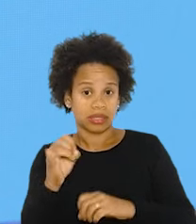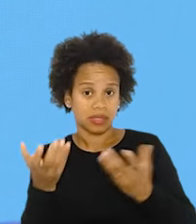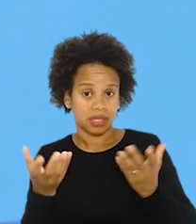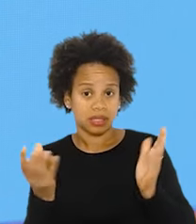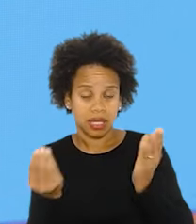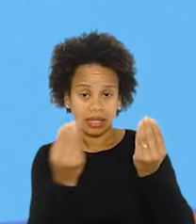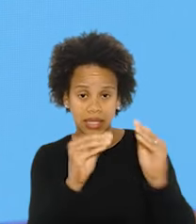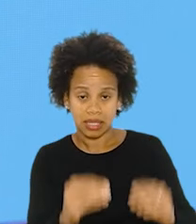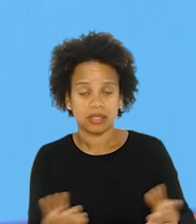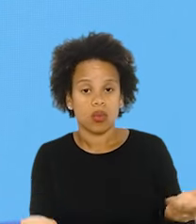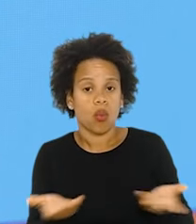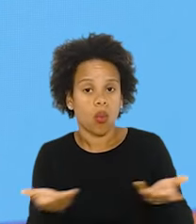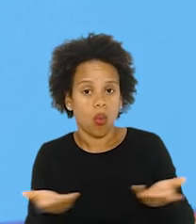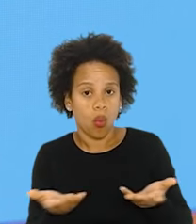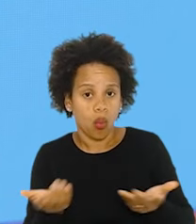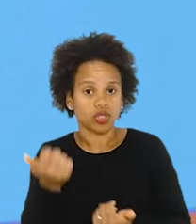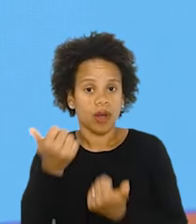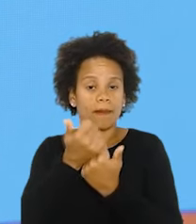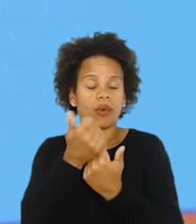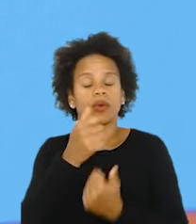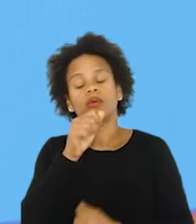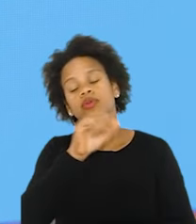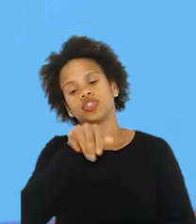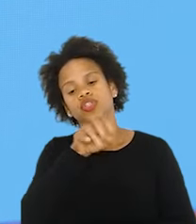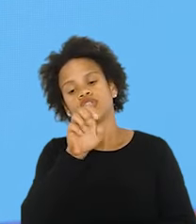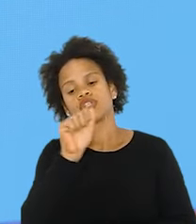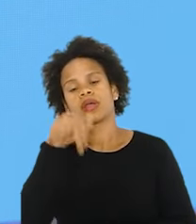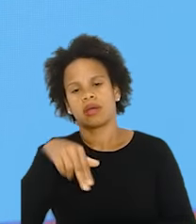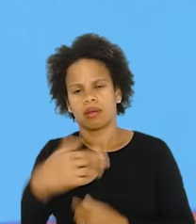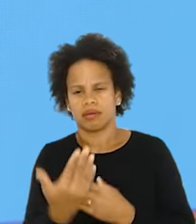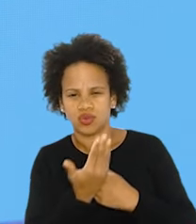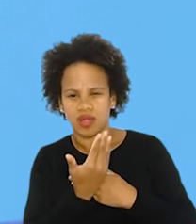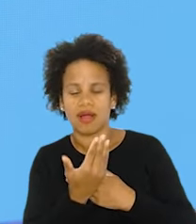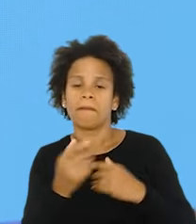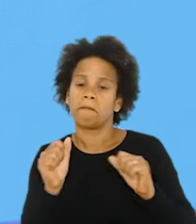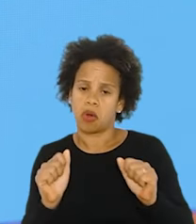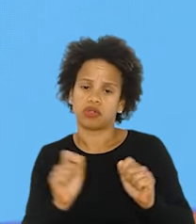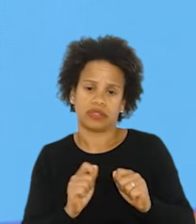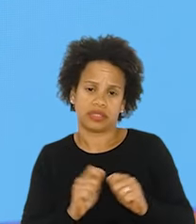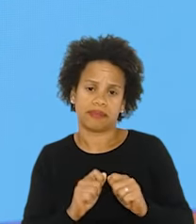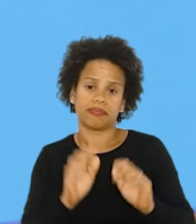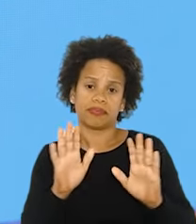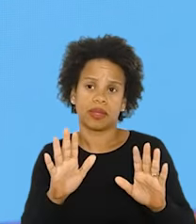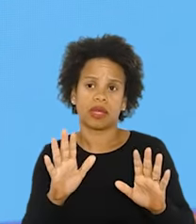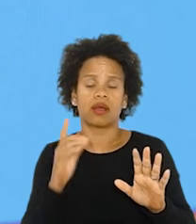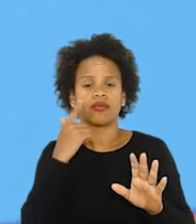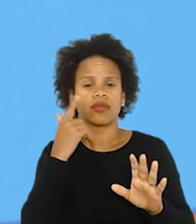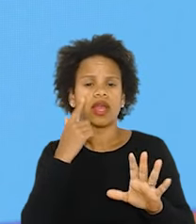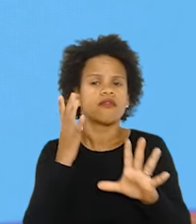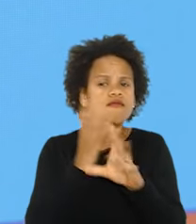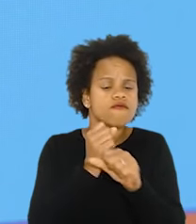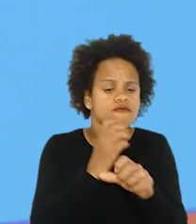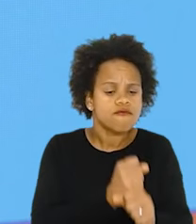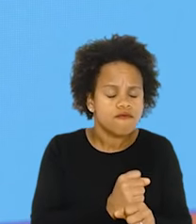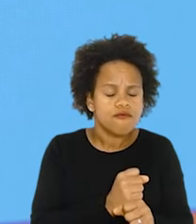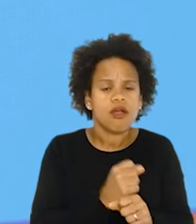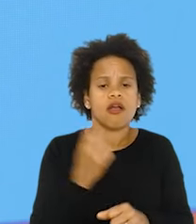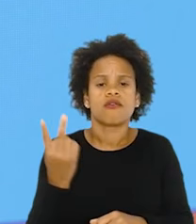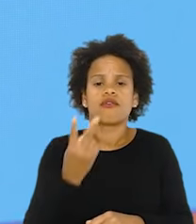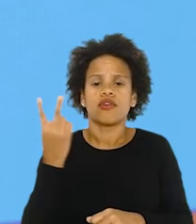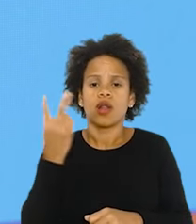fazer a sua declaração hoje com apoio que o G vai no nos D aqui você vai poder fazer então reúna o valor que você faturou no ano de